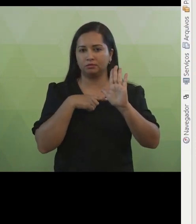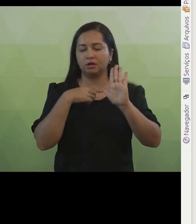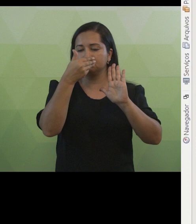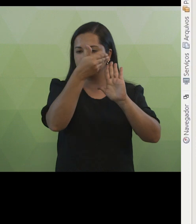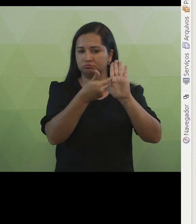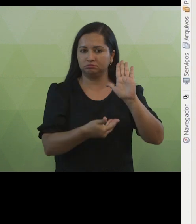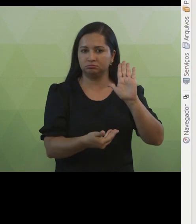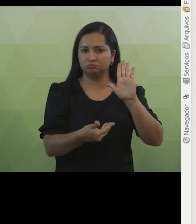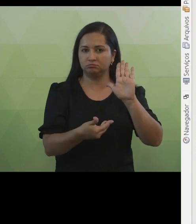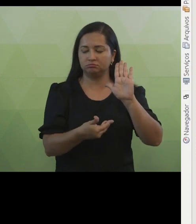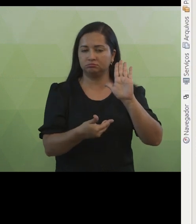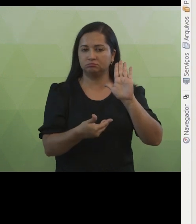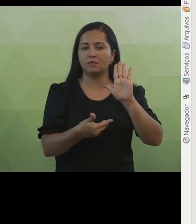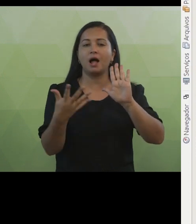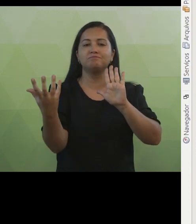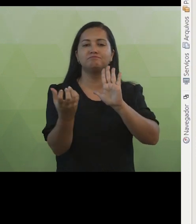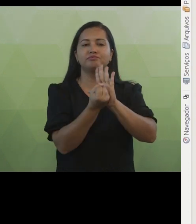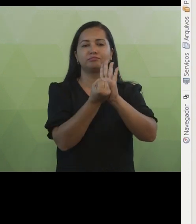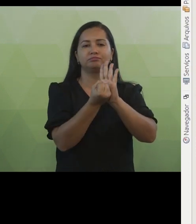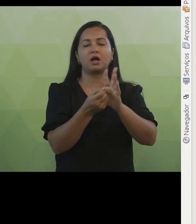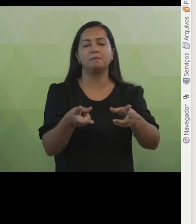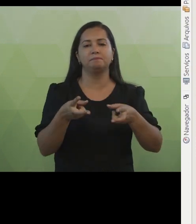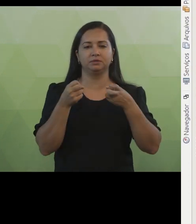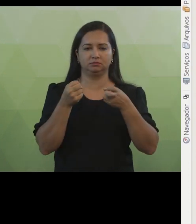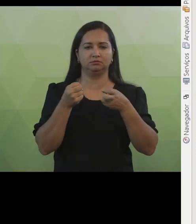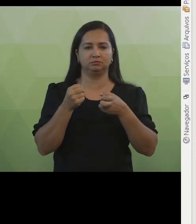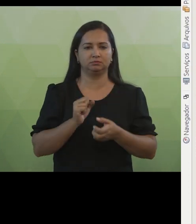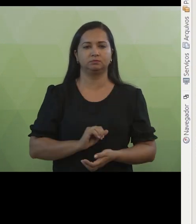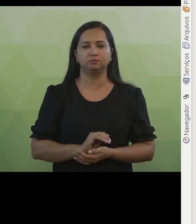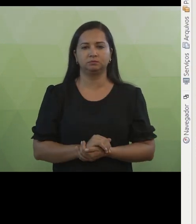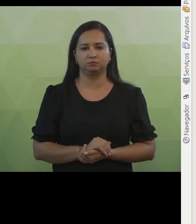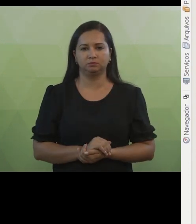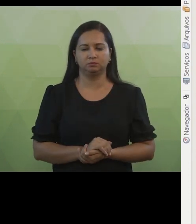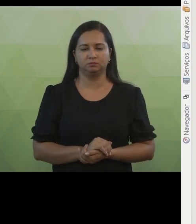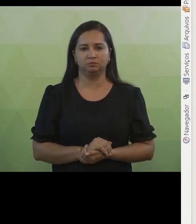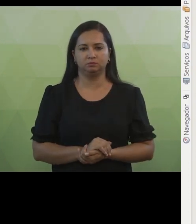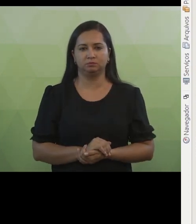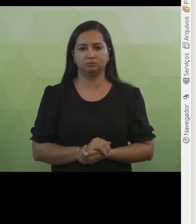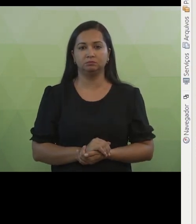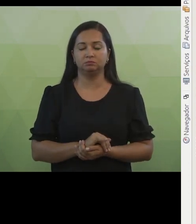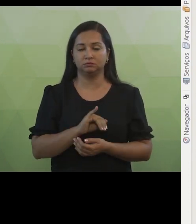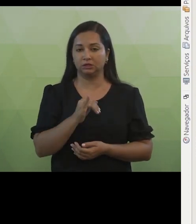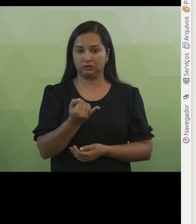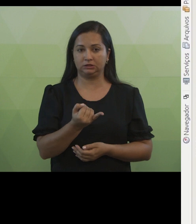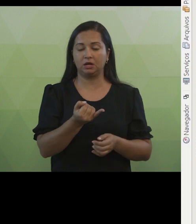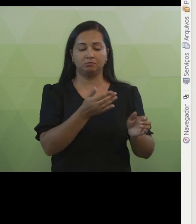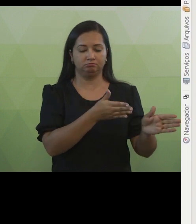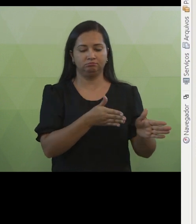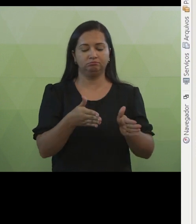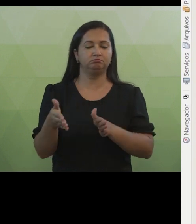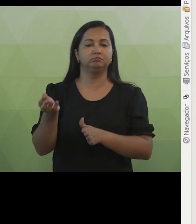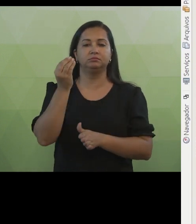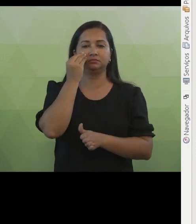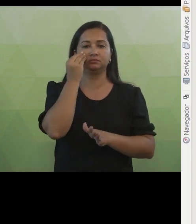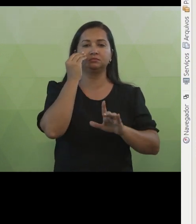ser capturado por esse exception. Se eu executar aqui meu código,